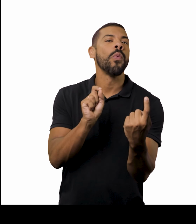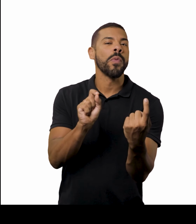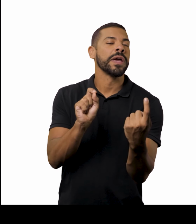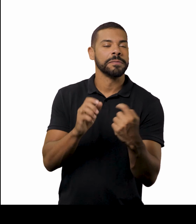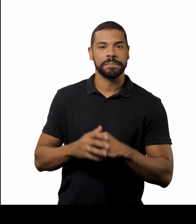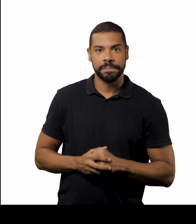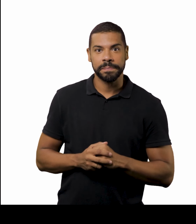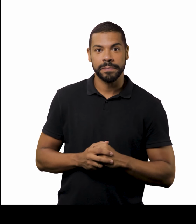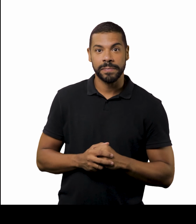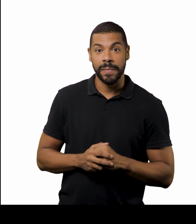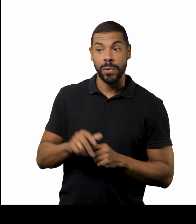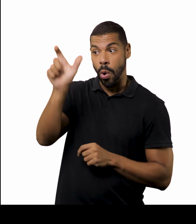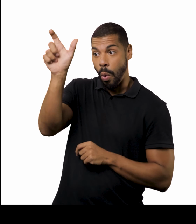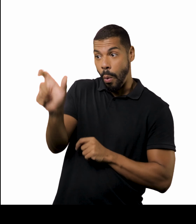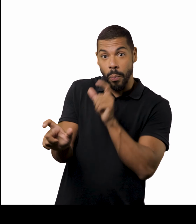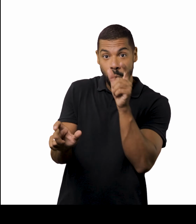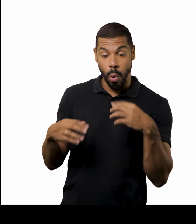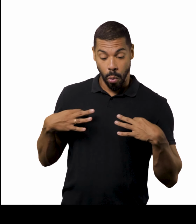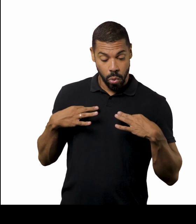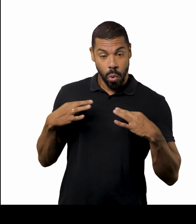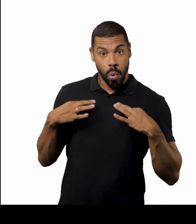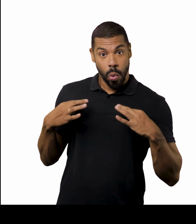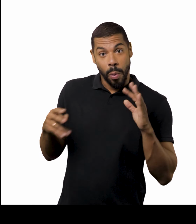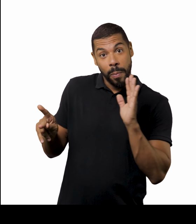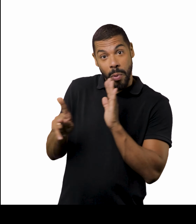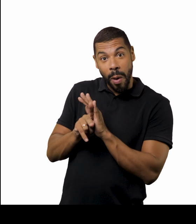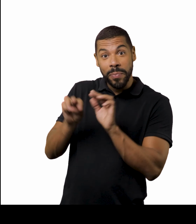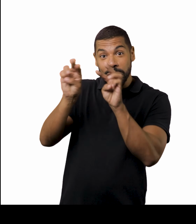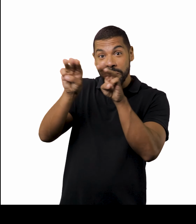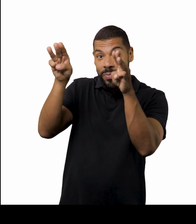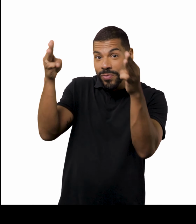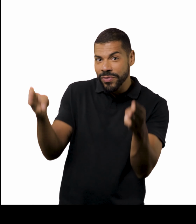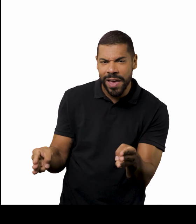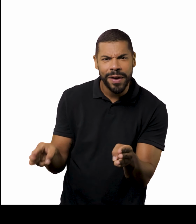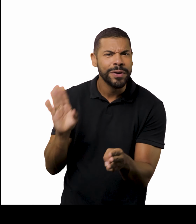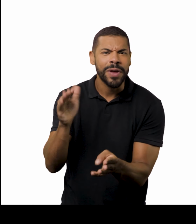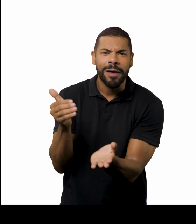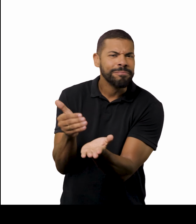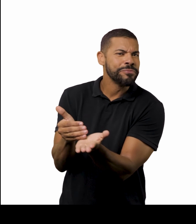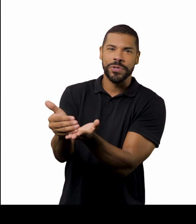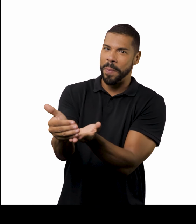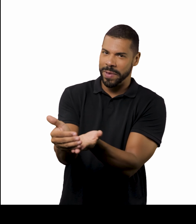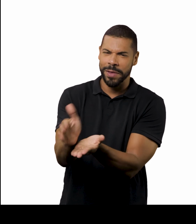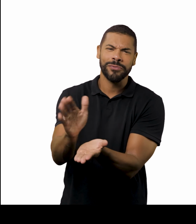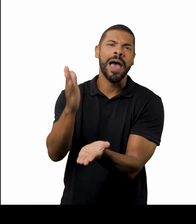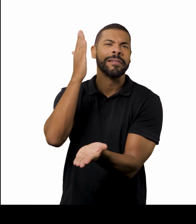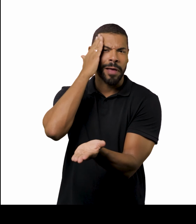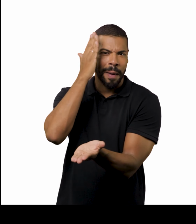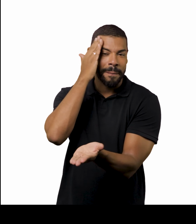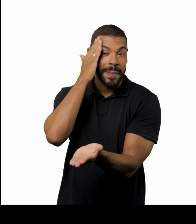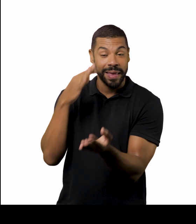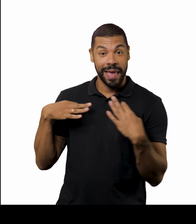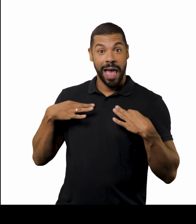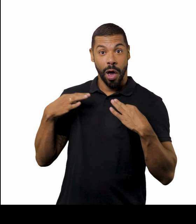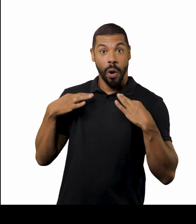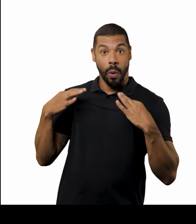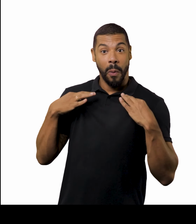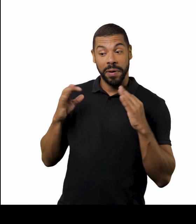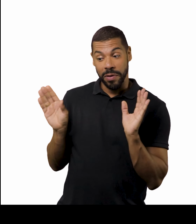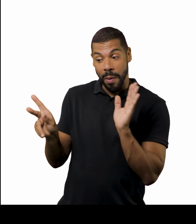sentido, porque são peças que já têm esse destino do museu entendidas desde o seu início, né? Diferente de